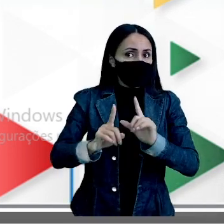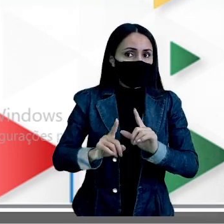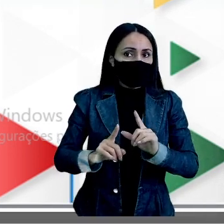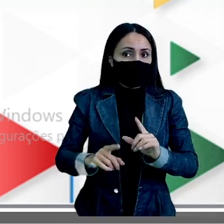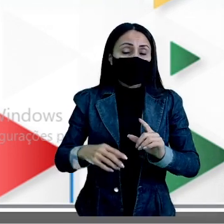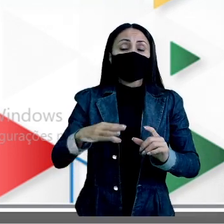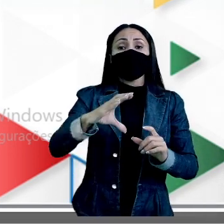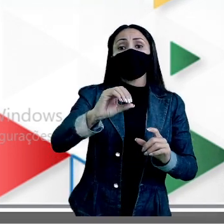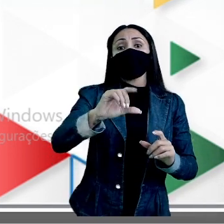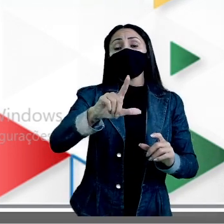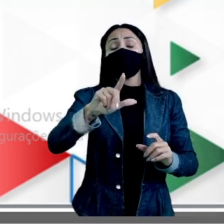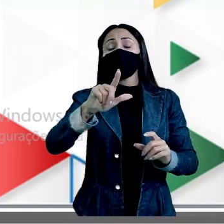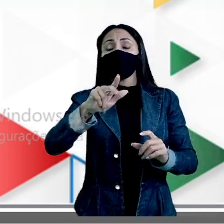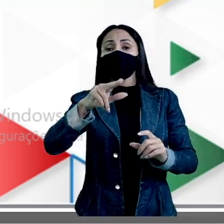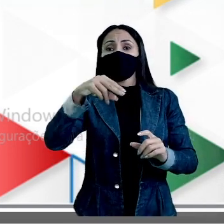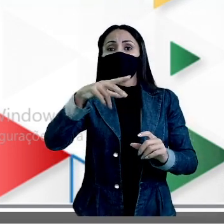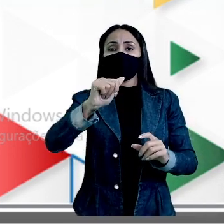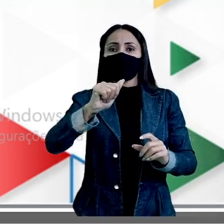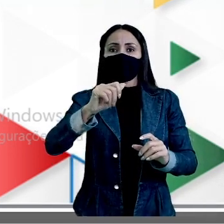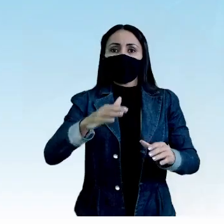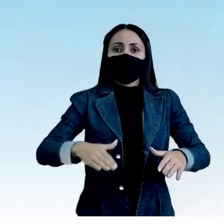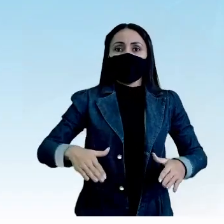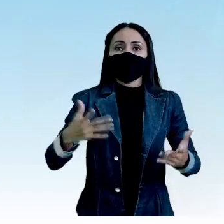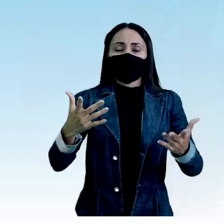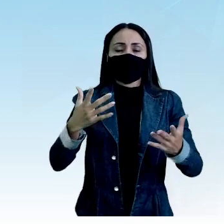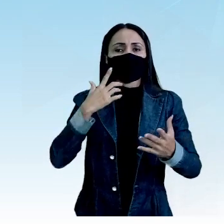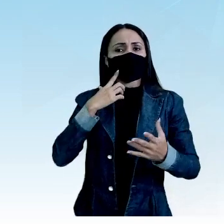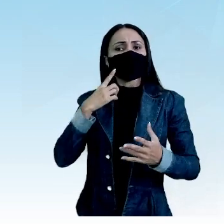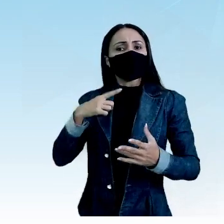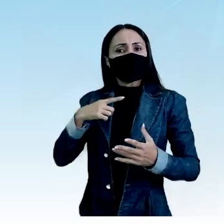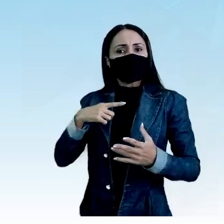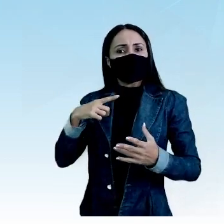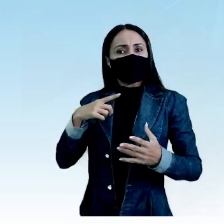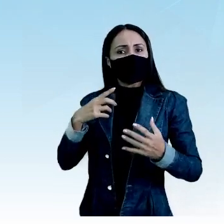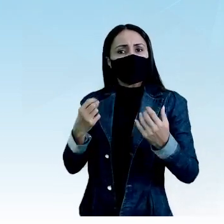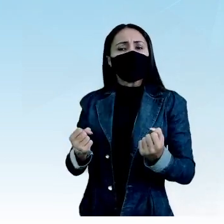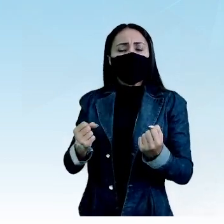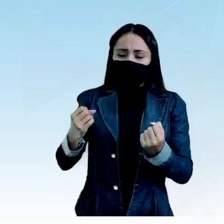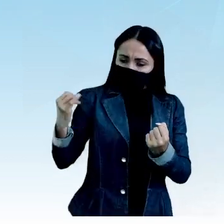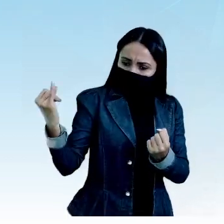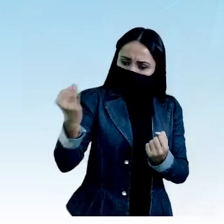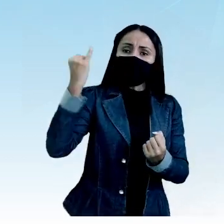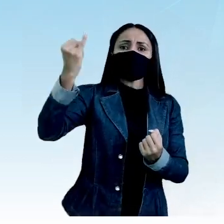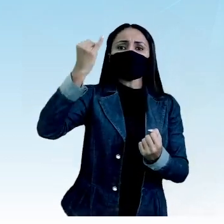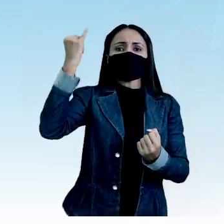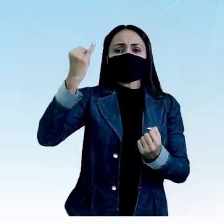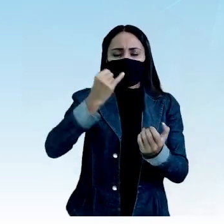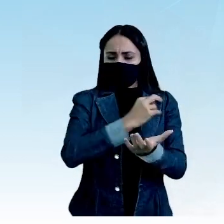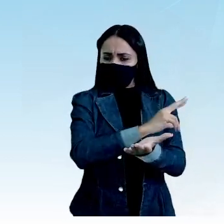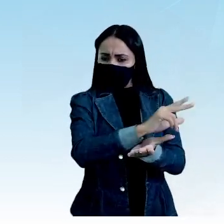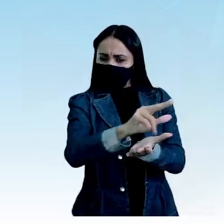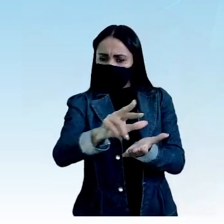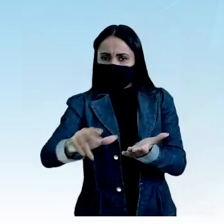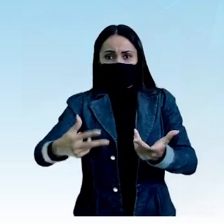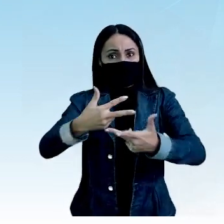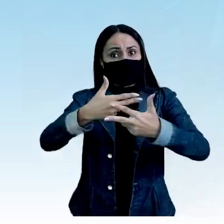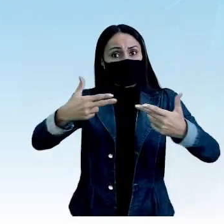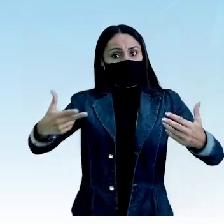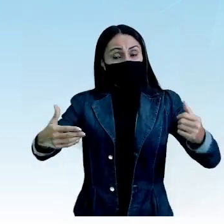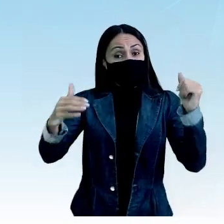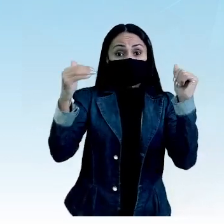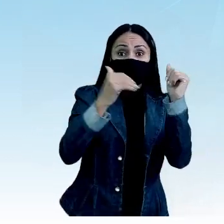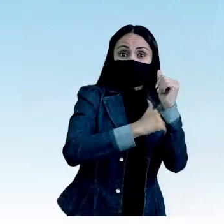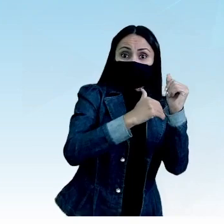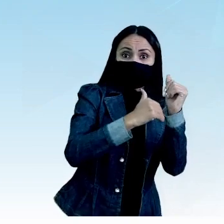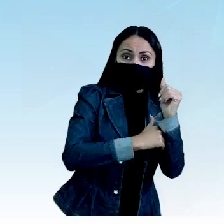calunga. O que é um calunga? É um boneco que carrega uma carga mística, que que carrega segredos que não chegam